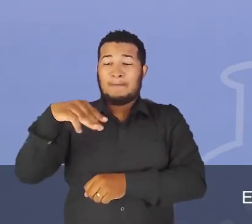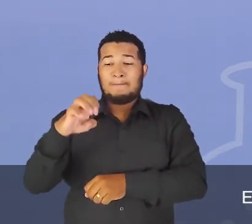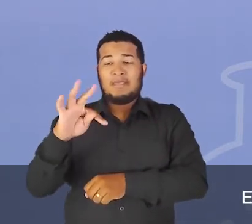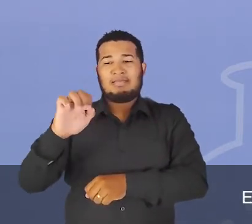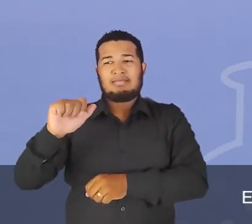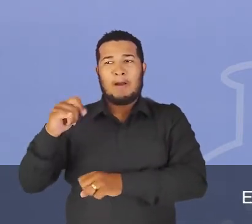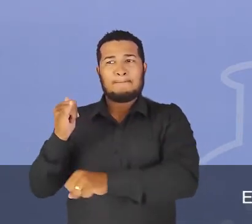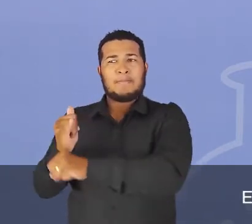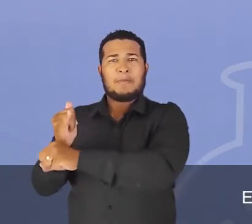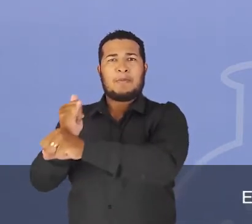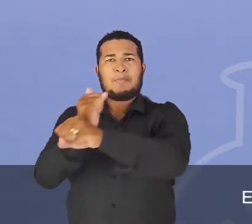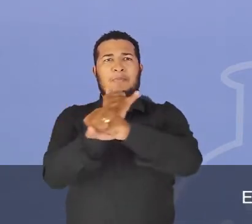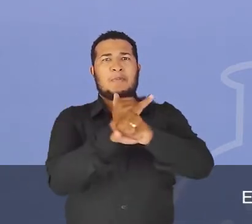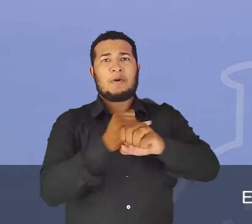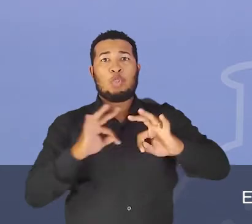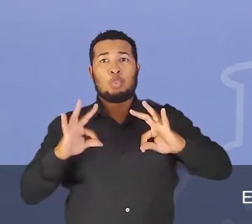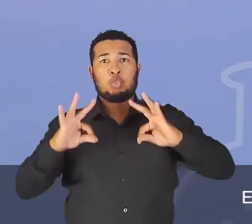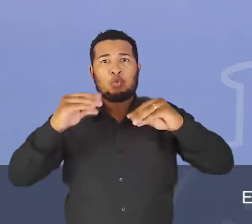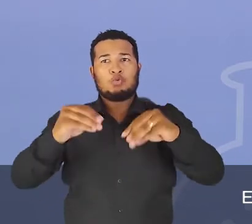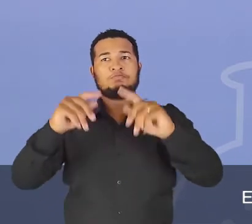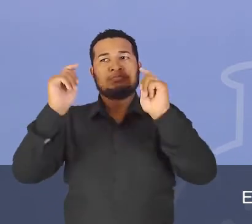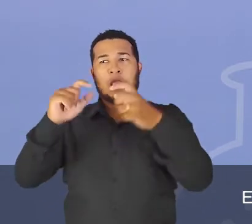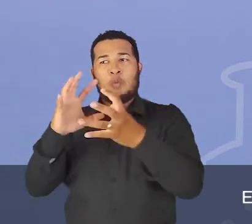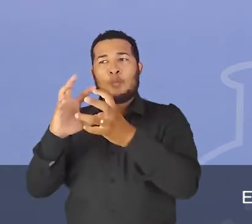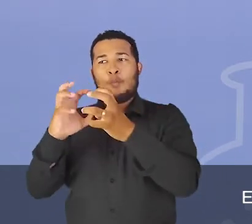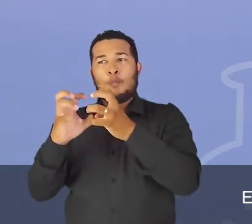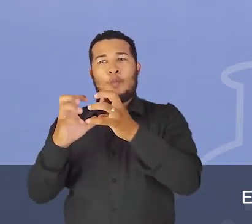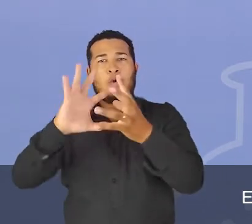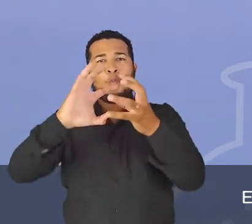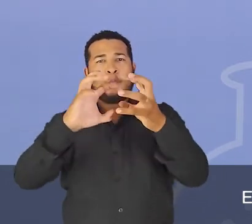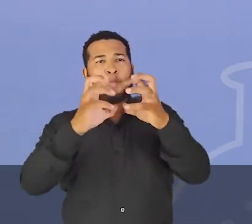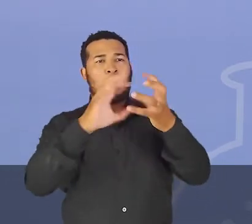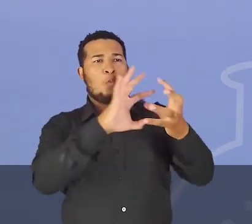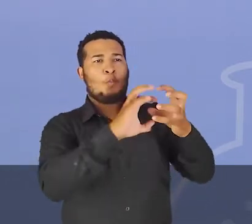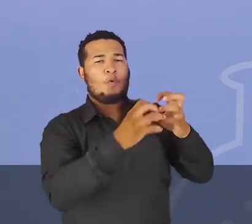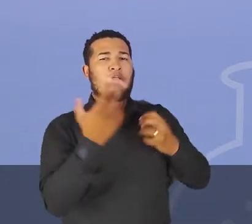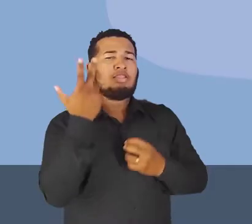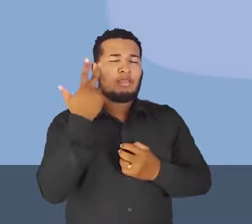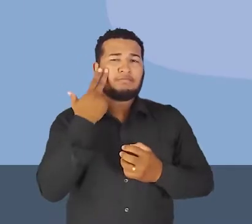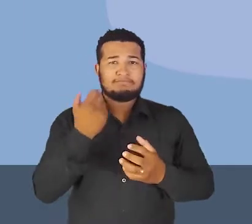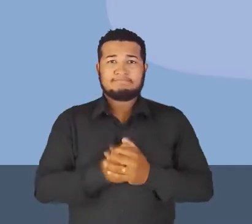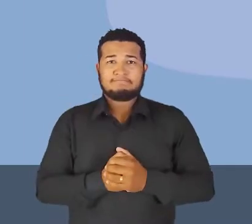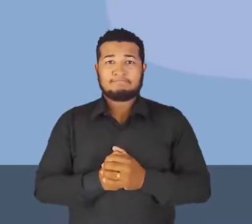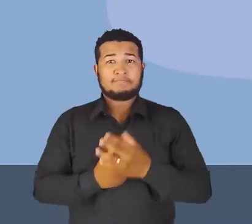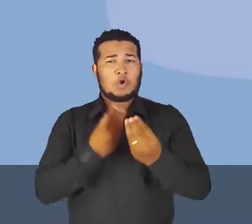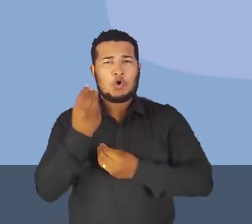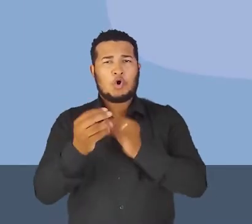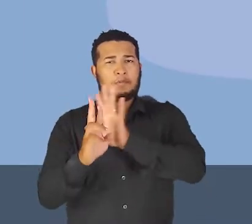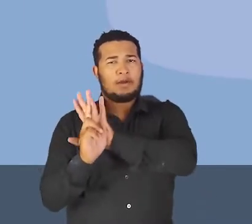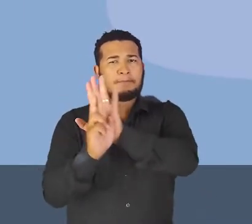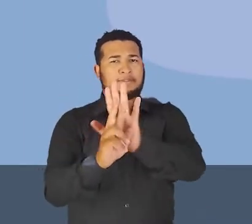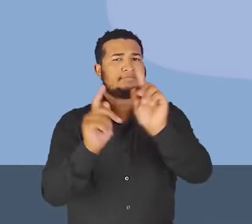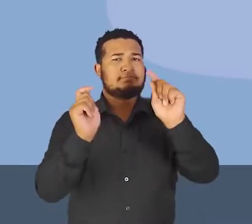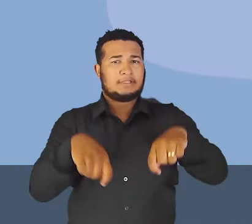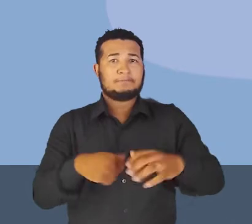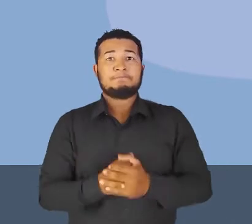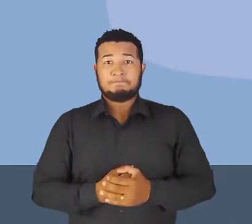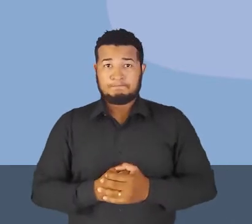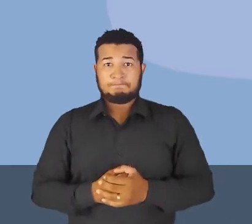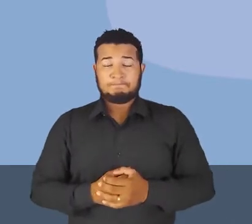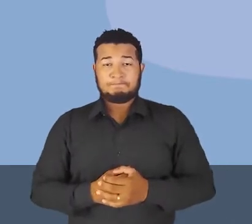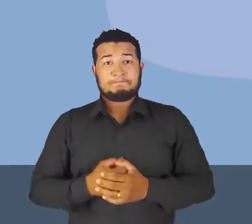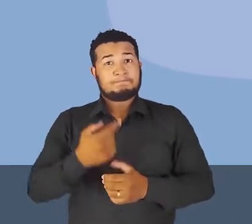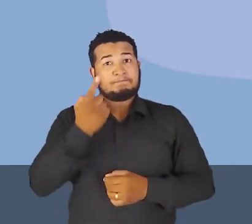que têm essa capacidade em oxidar naturalmente. Vamos ver como é que isso pode ser representado, então. Presta atenção,